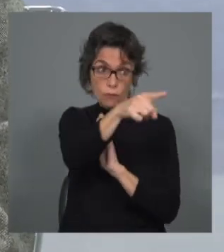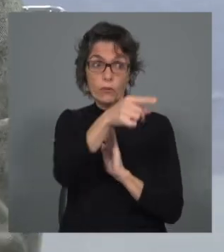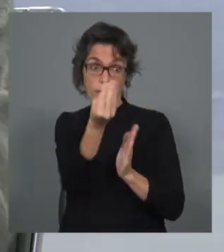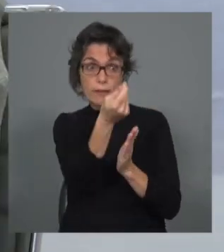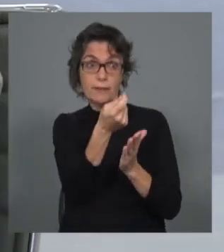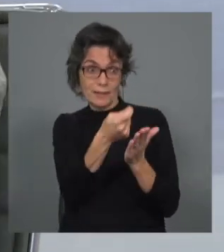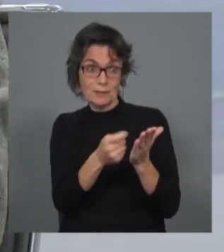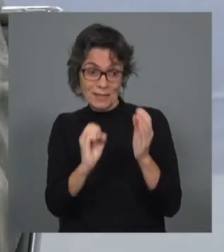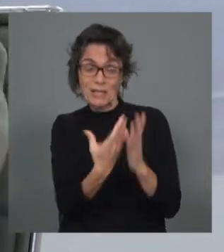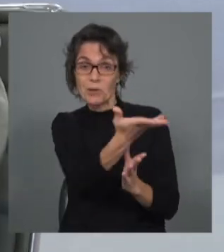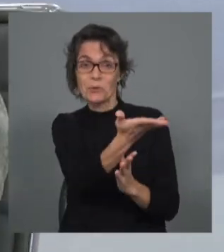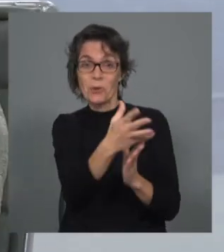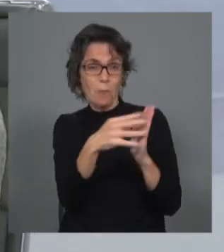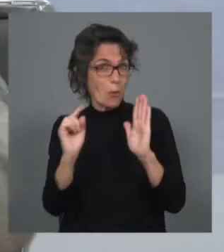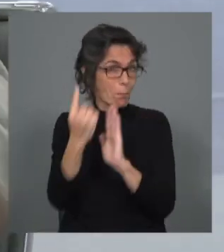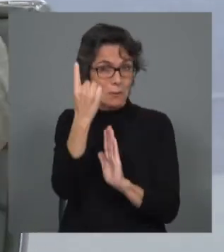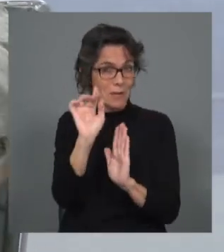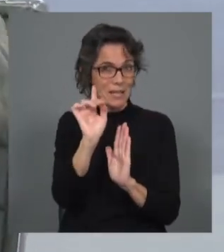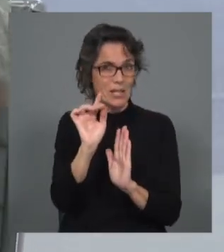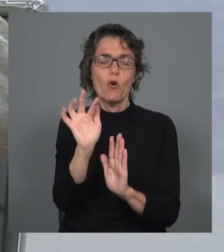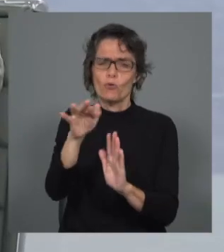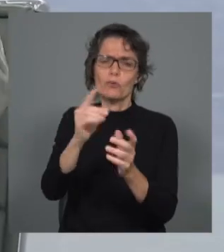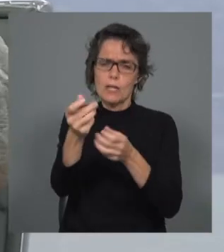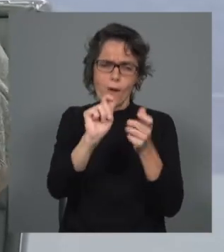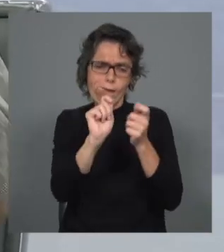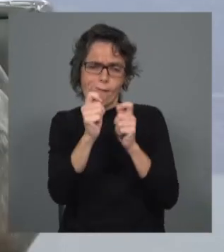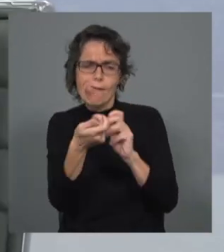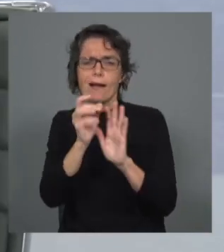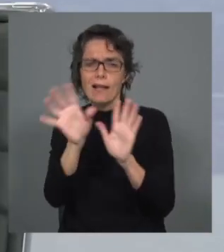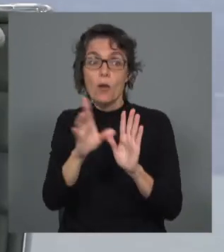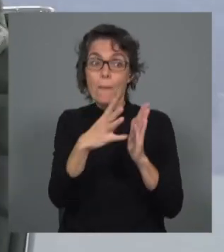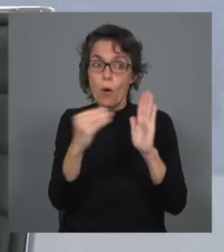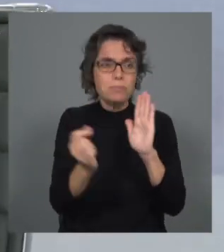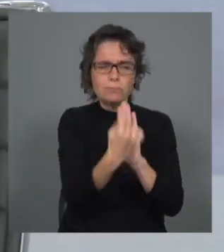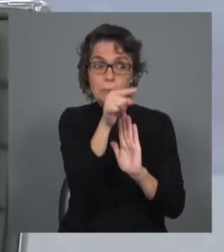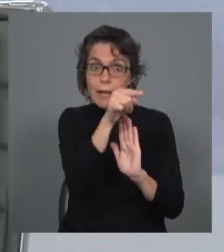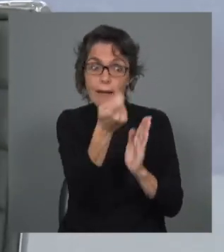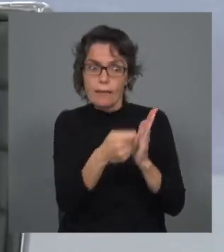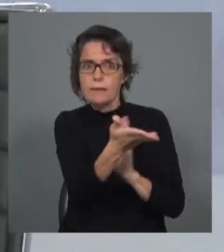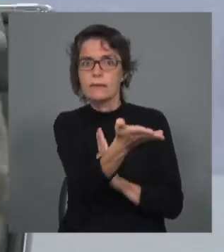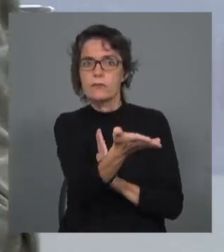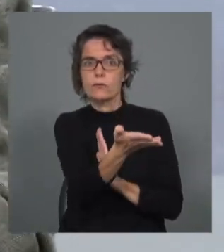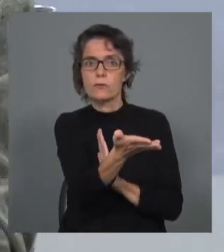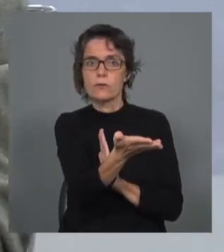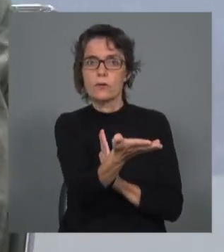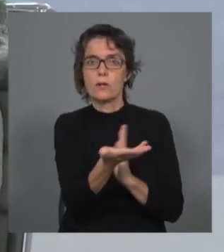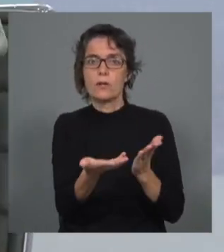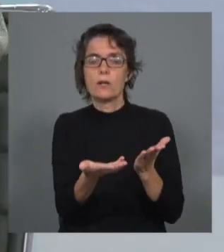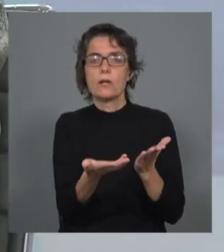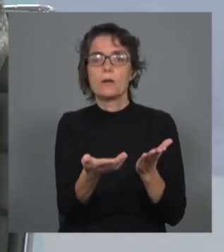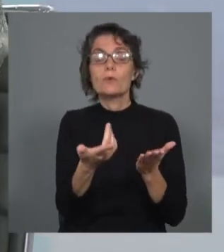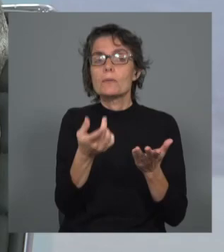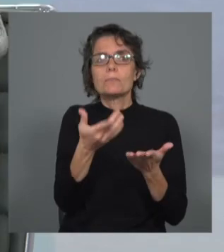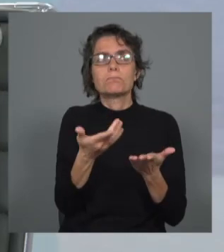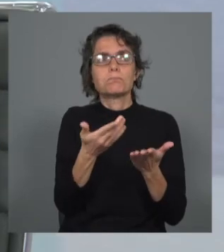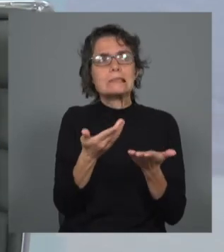desenhou. Quer dizer, o primeiro, não foi depois o final, porque depois fomos acrescentando outras questões, mas, portanto, isto foi uma